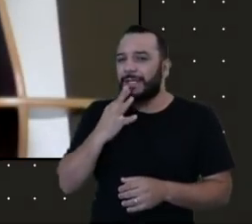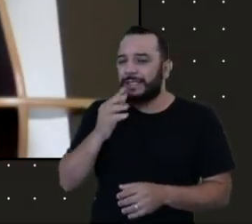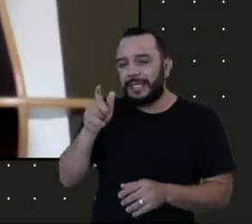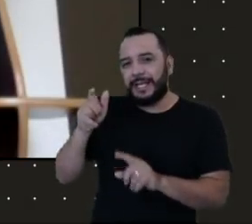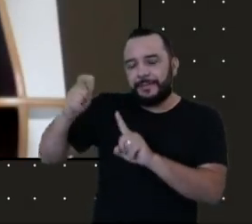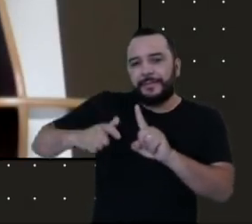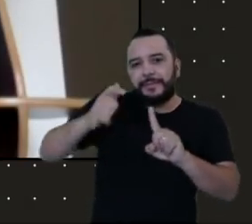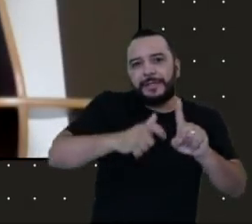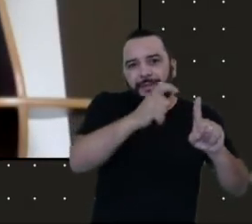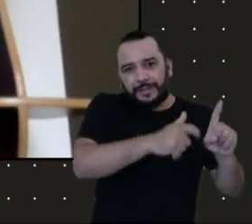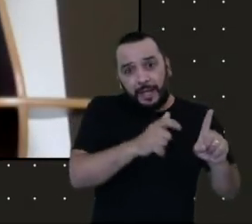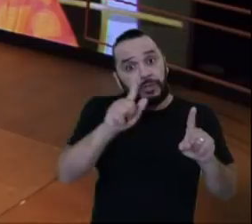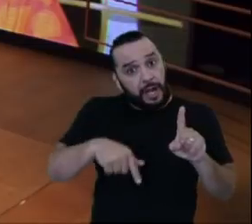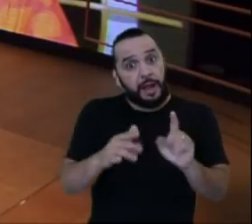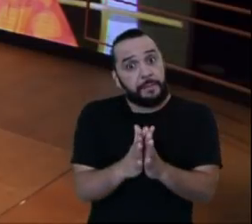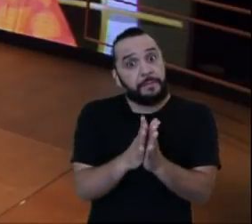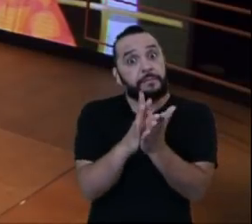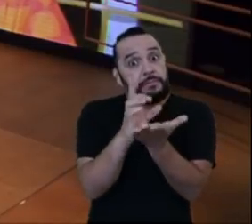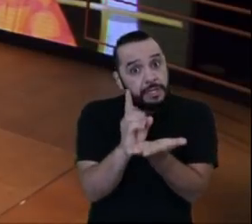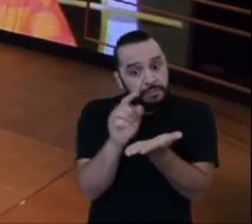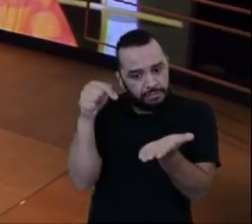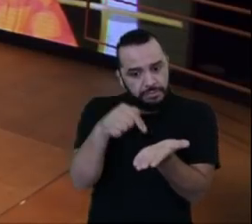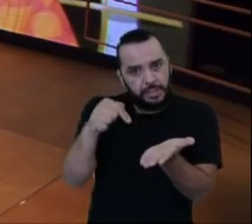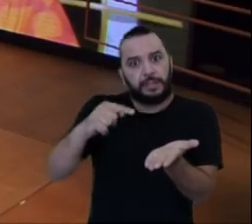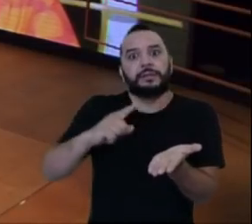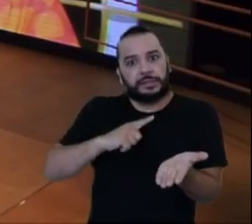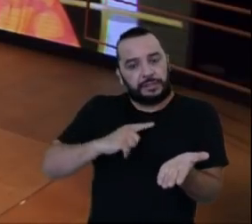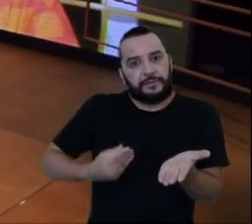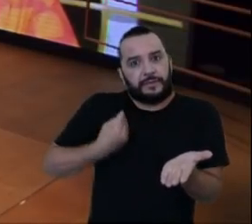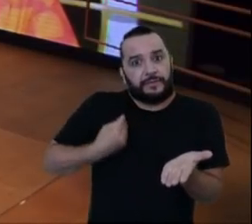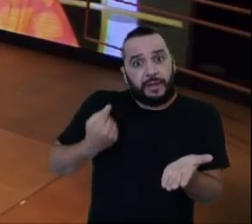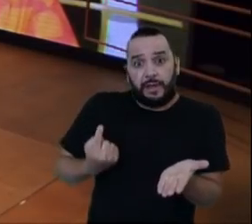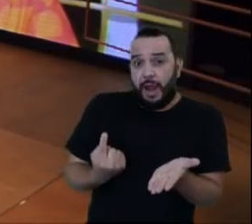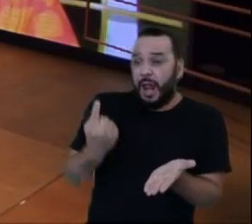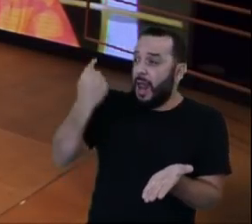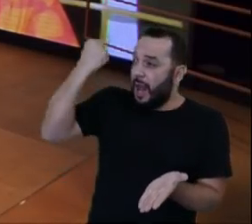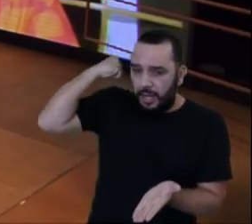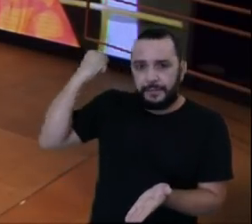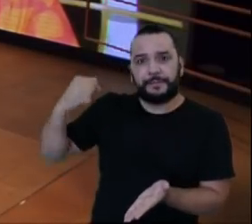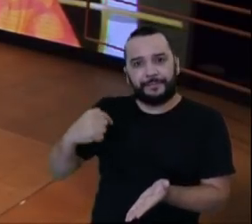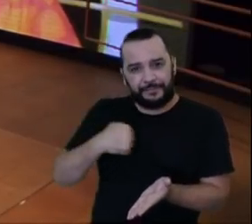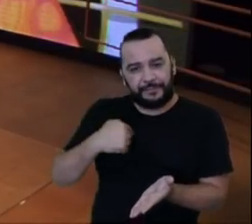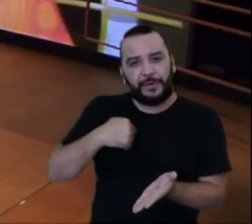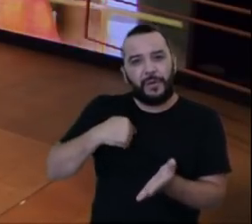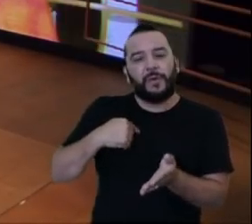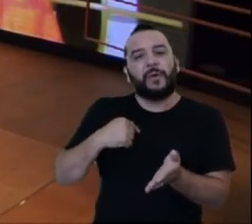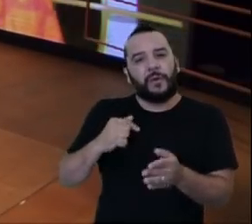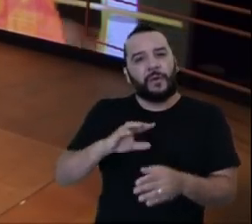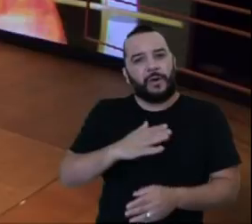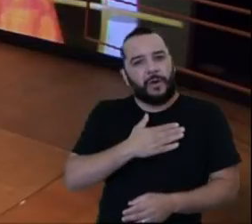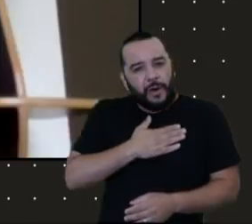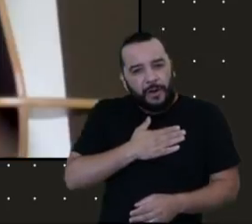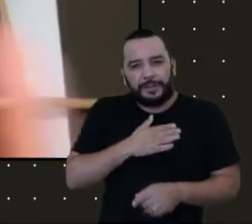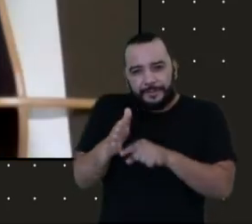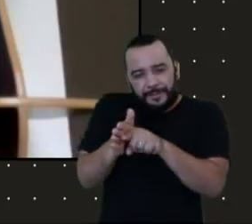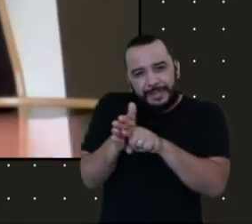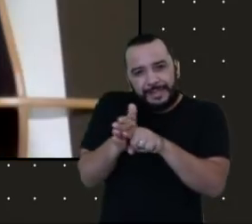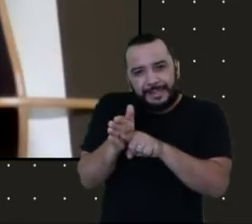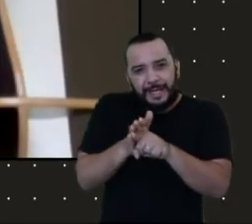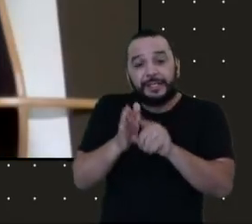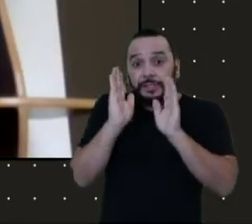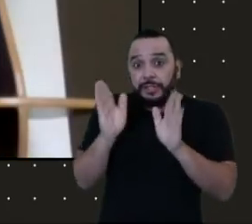Tem sim, tem todo um processo de estudo da época, né? Um estudo histórico mesmo. Eu gosto de ler, eu